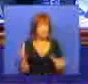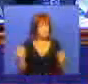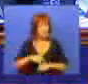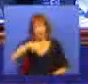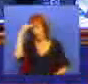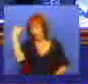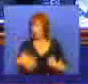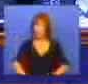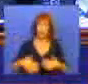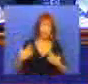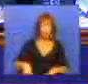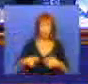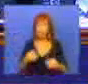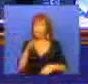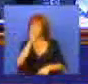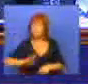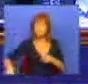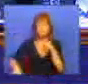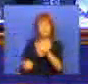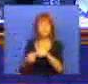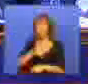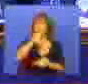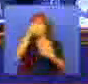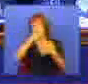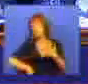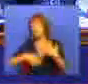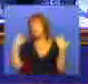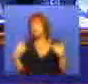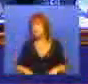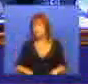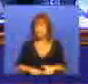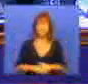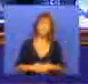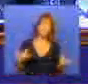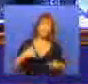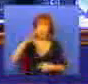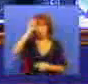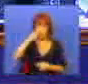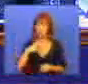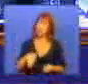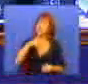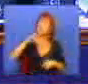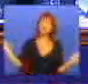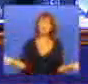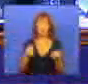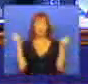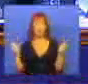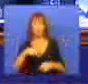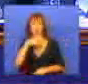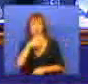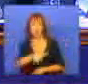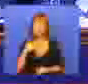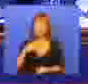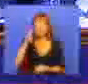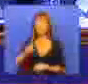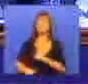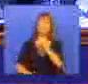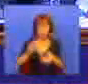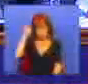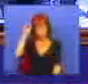maior dificuldade em concretizar as medidas. O Governo dá-nos anúncios, mas nós gostaríamos de ver